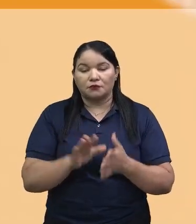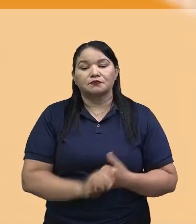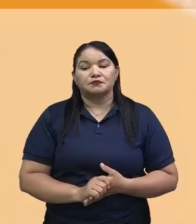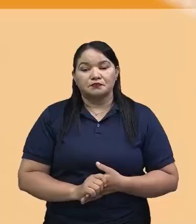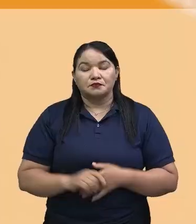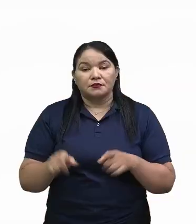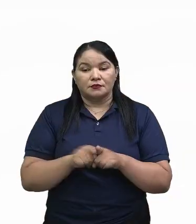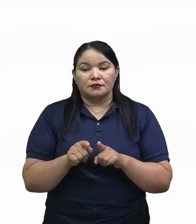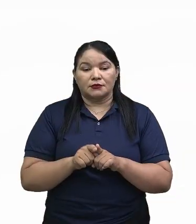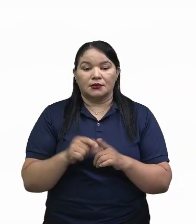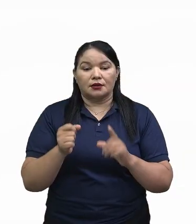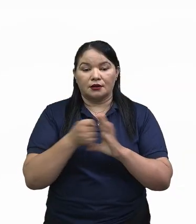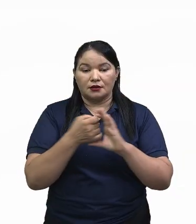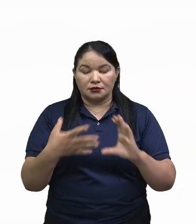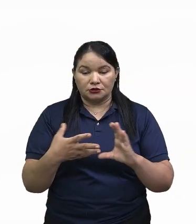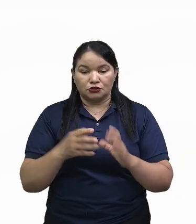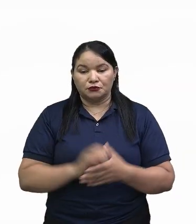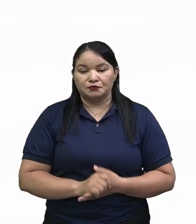desse movimento.